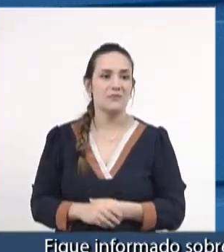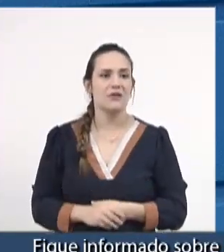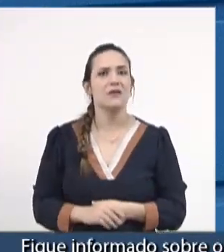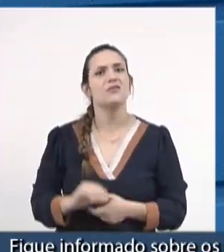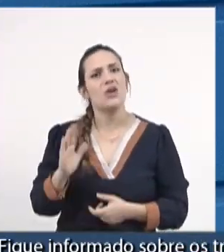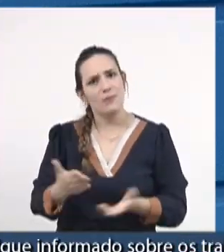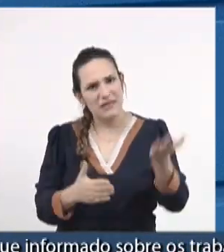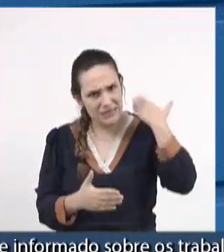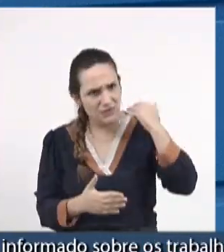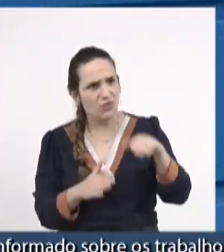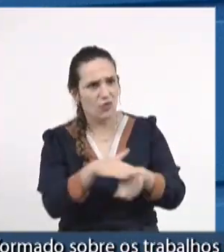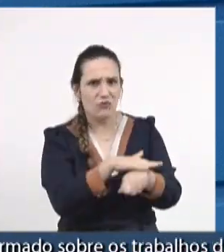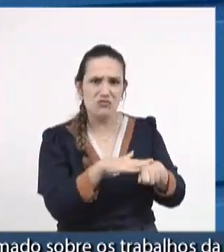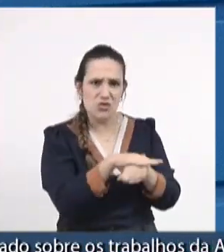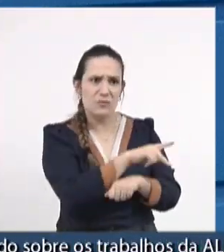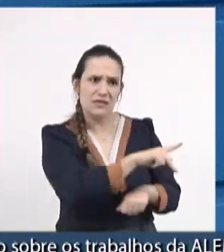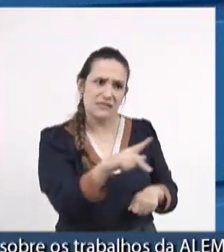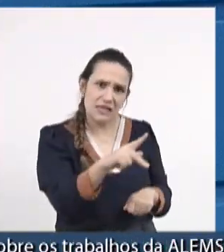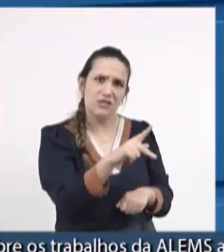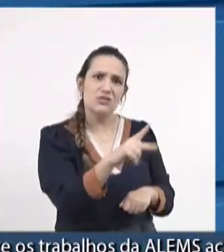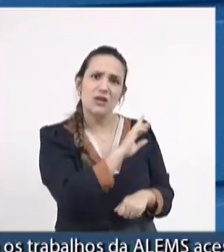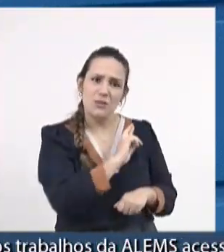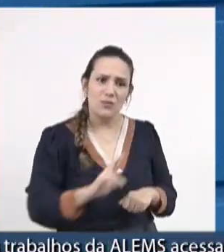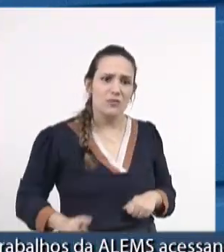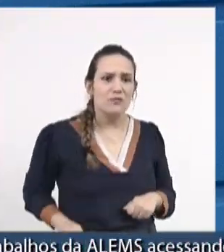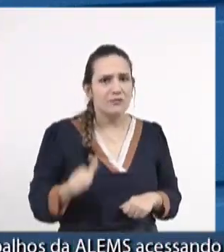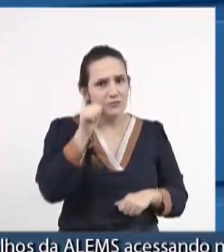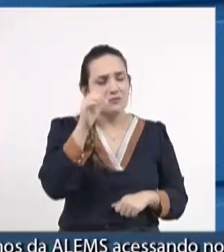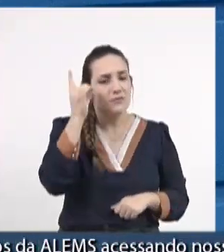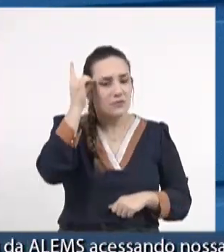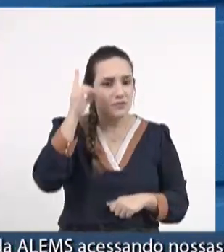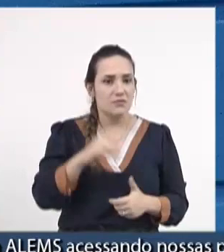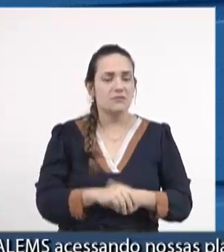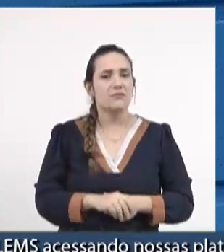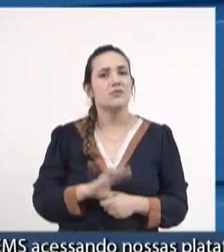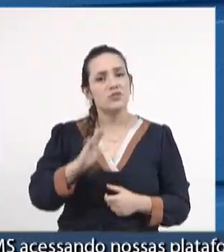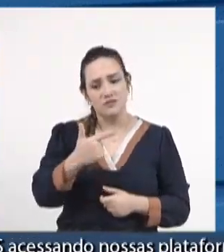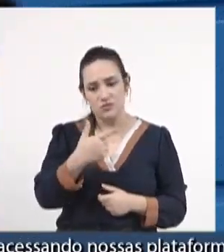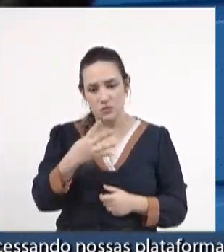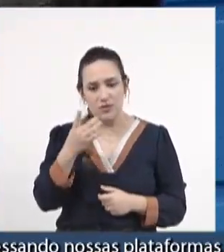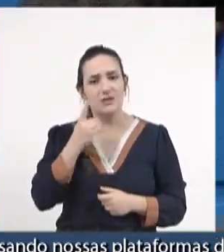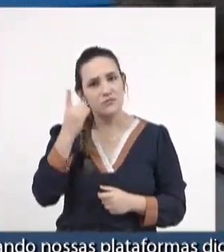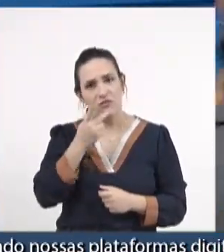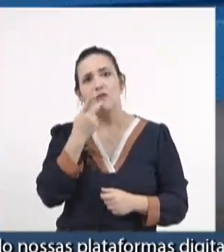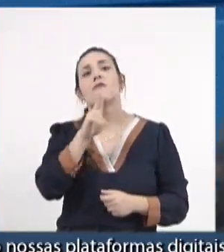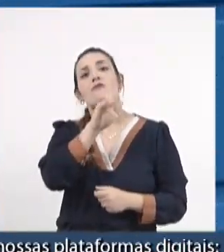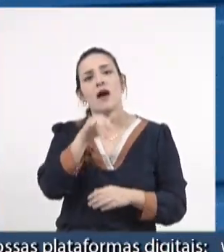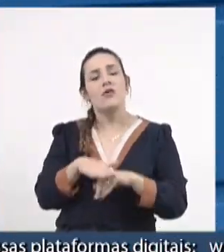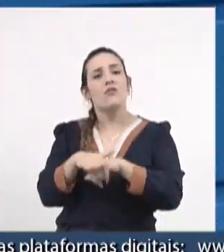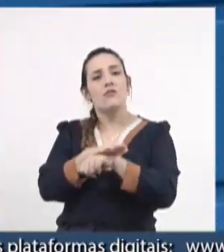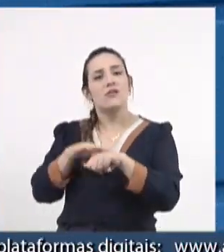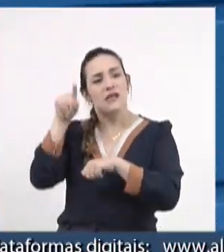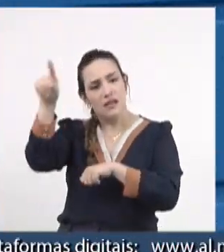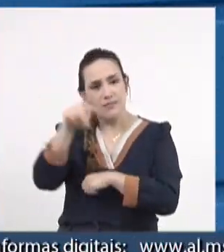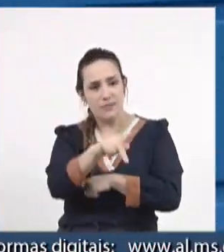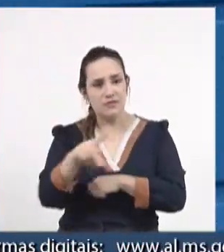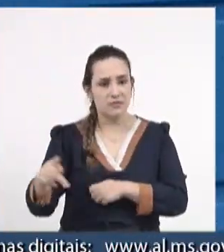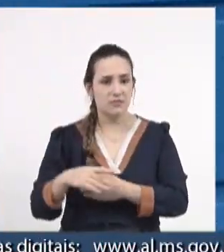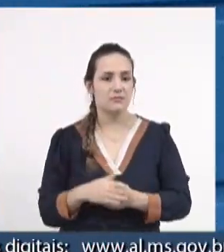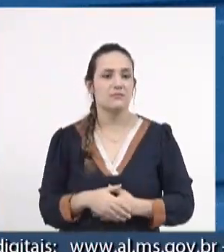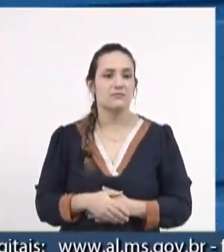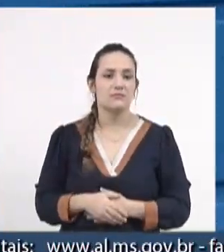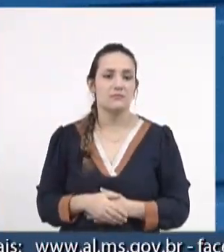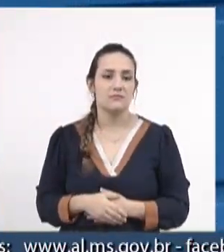República, deputado Paulo Corrêa. E os 24 deputados colocaram à disposição de ir a Brasília conversar com a presidente.